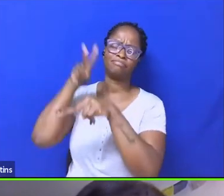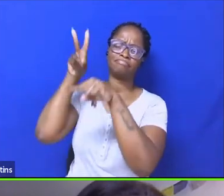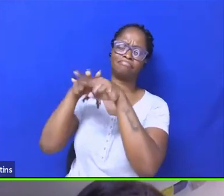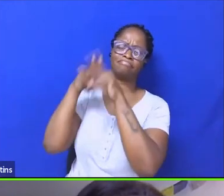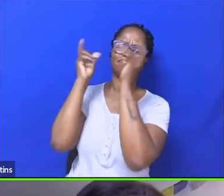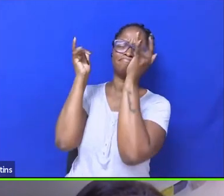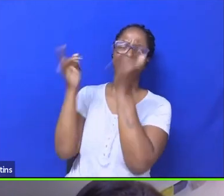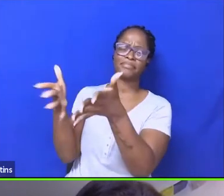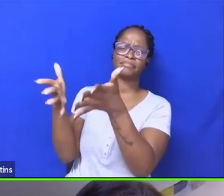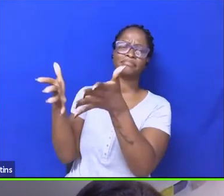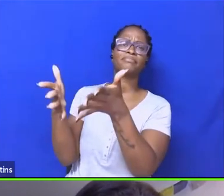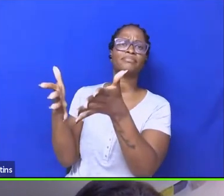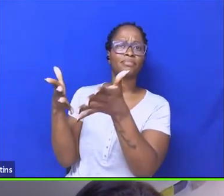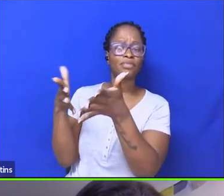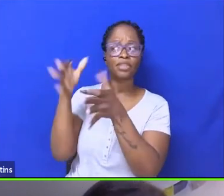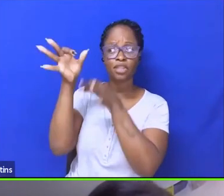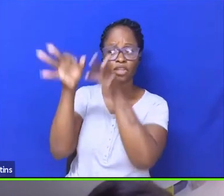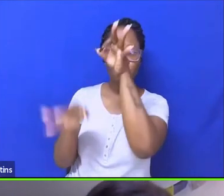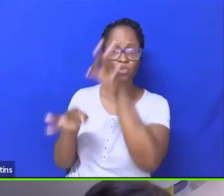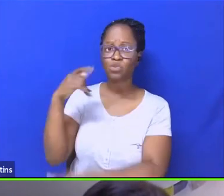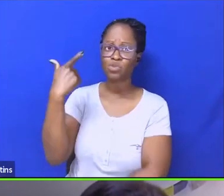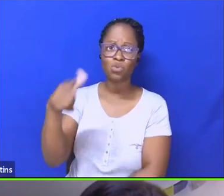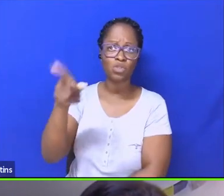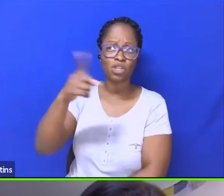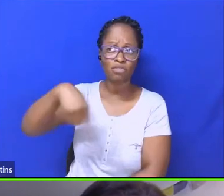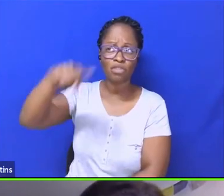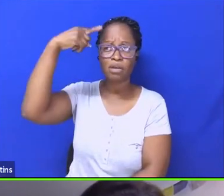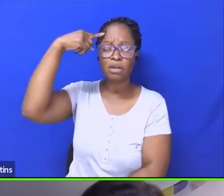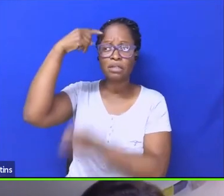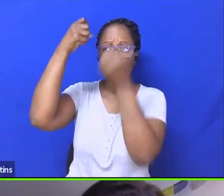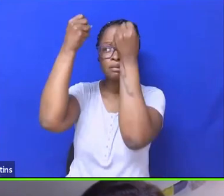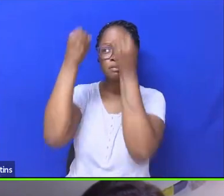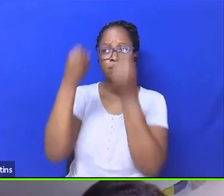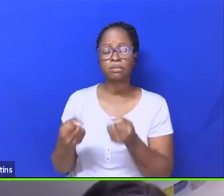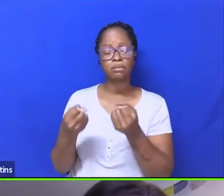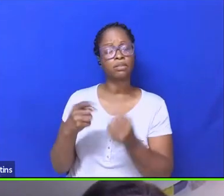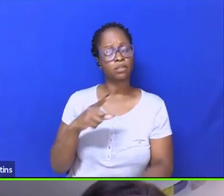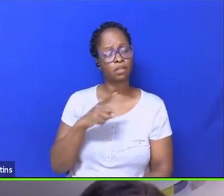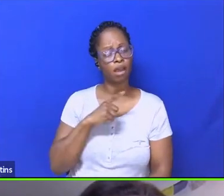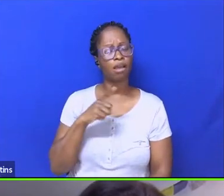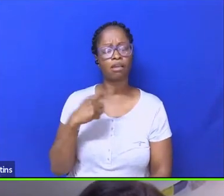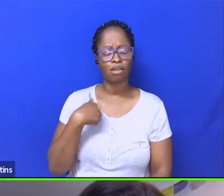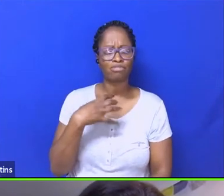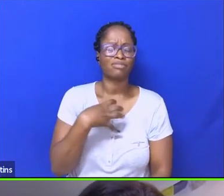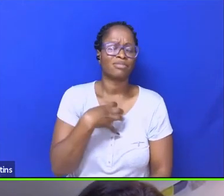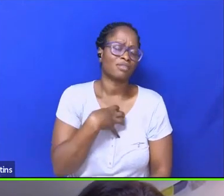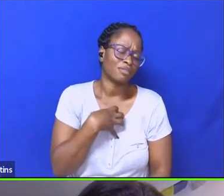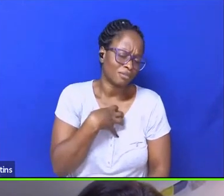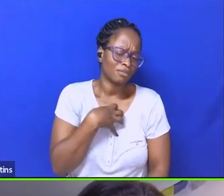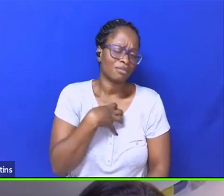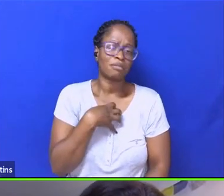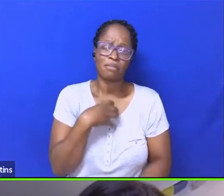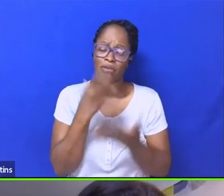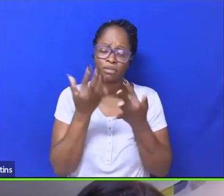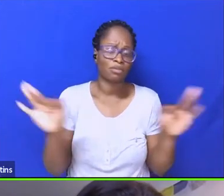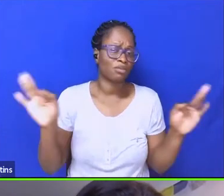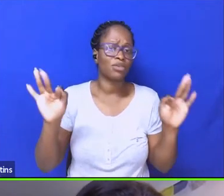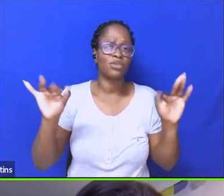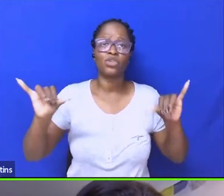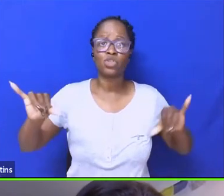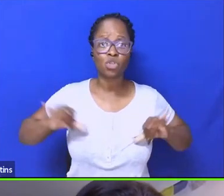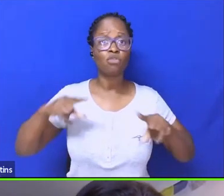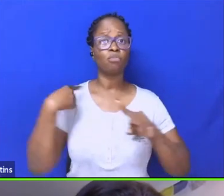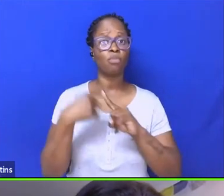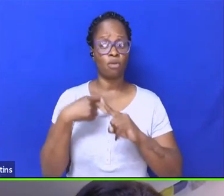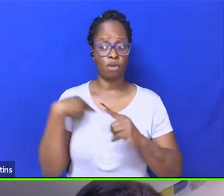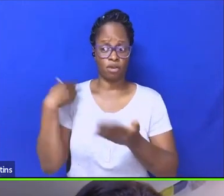pesa muito nos pesa a me duele muito que que hayamos tenido que chegar a isso para intentar cambiar o